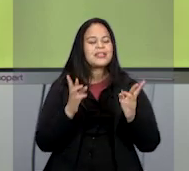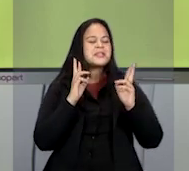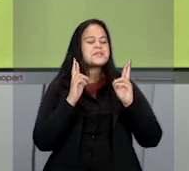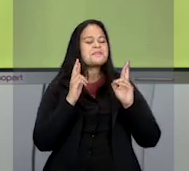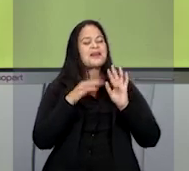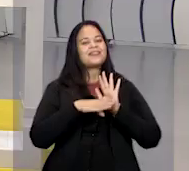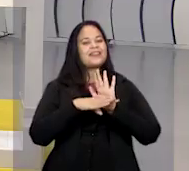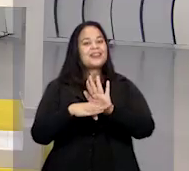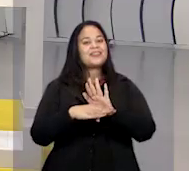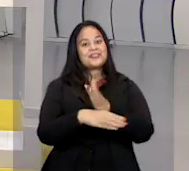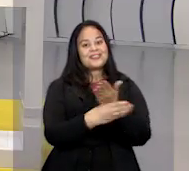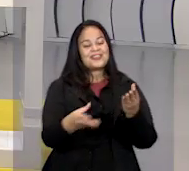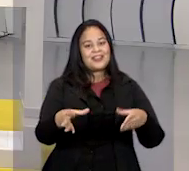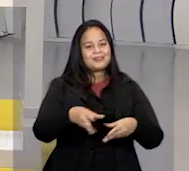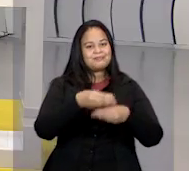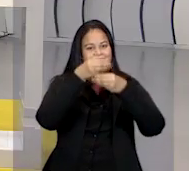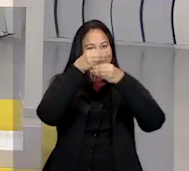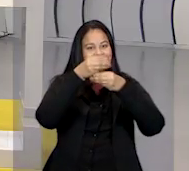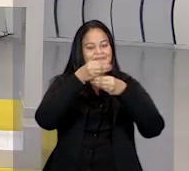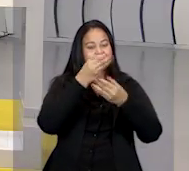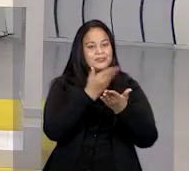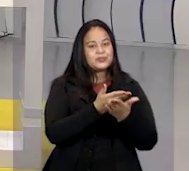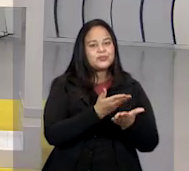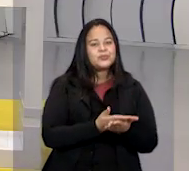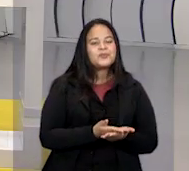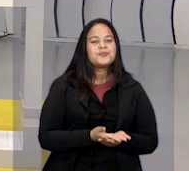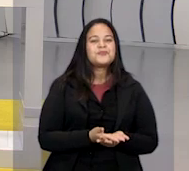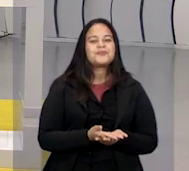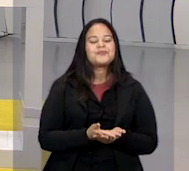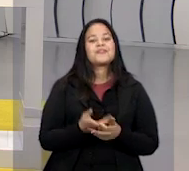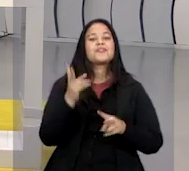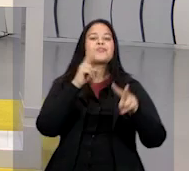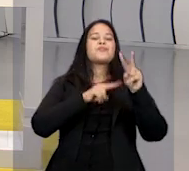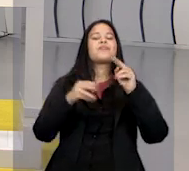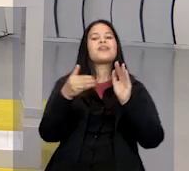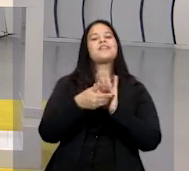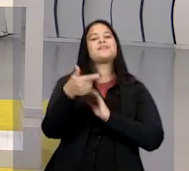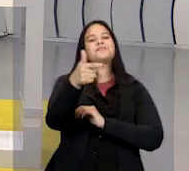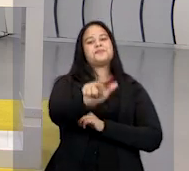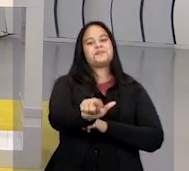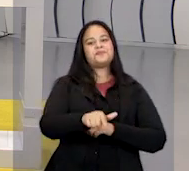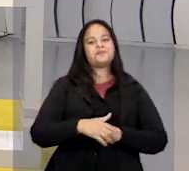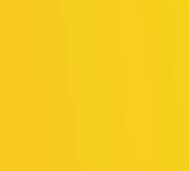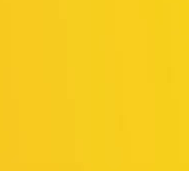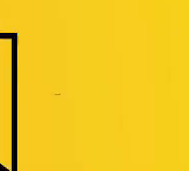ter contribuído aí para os seus estudos e nos vemos na próxima aula.